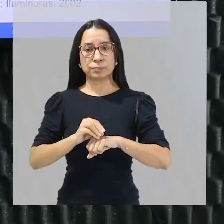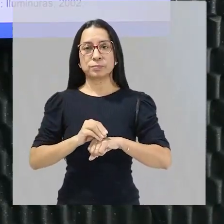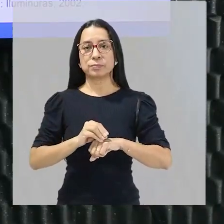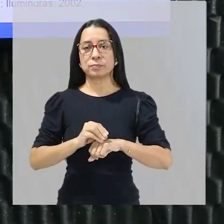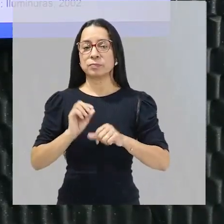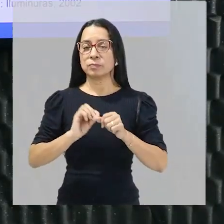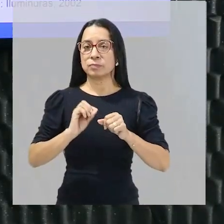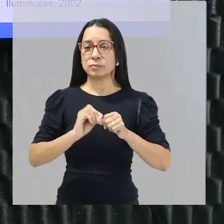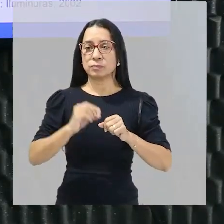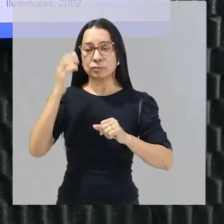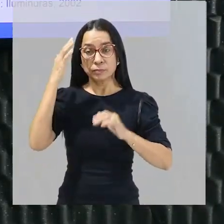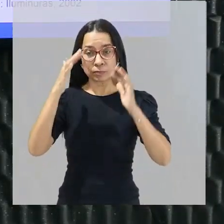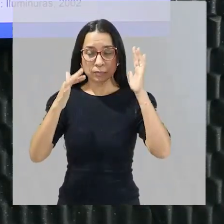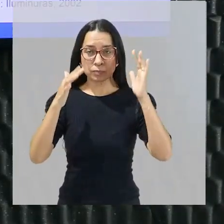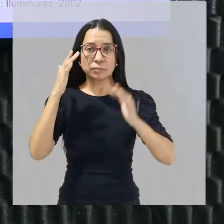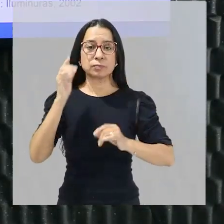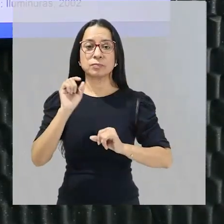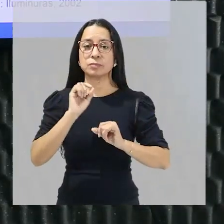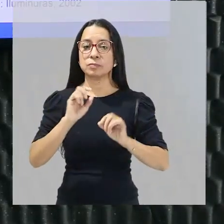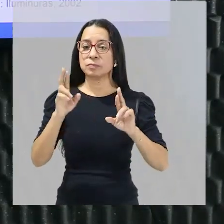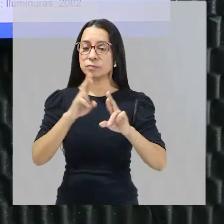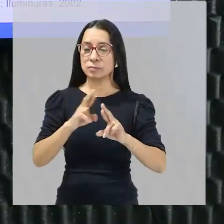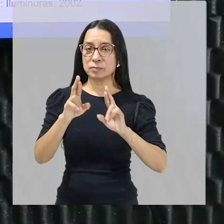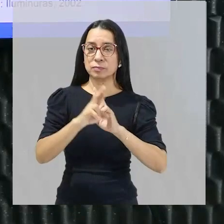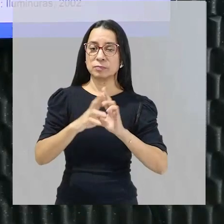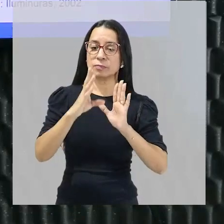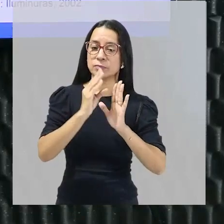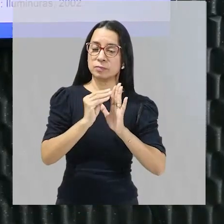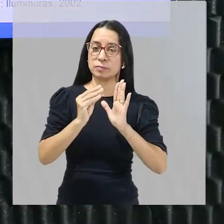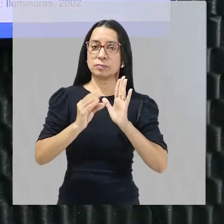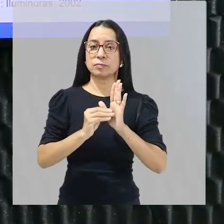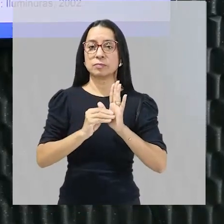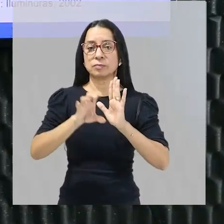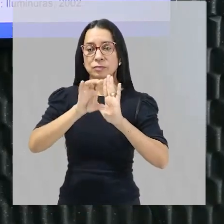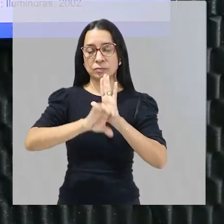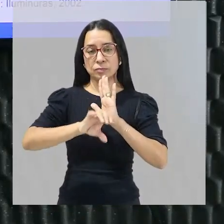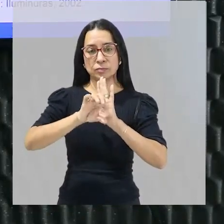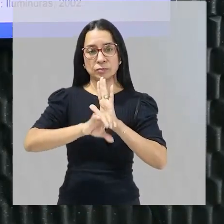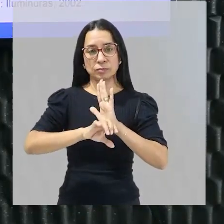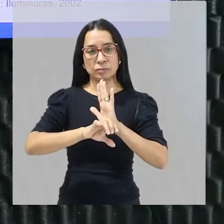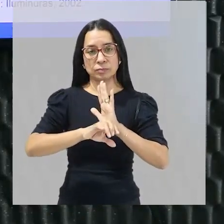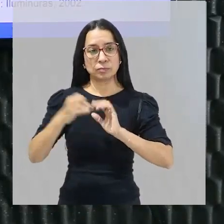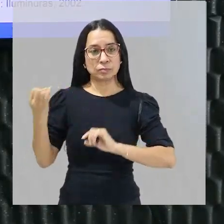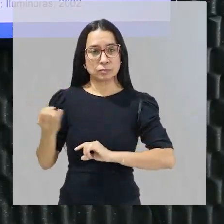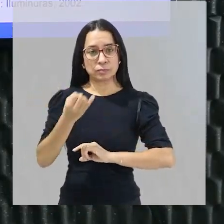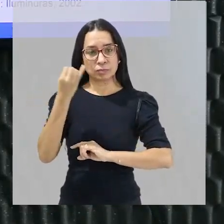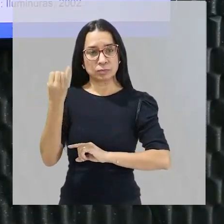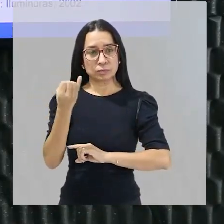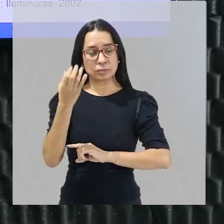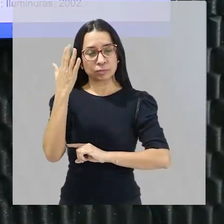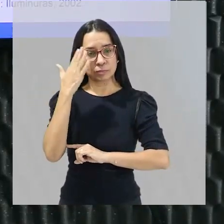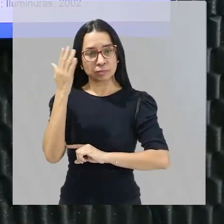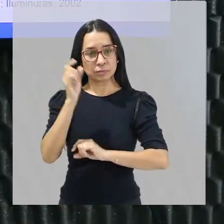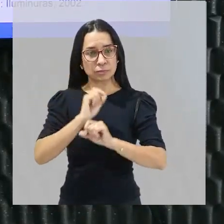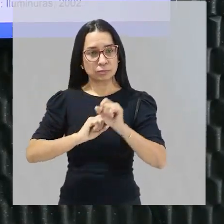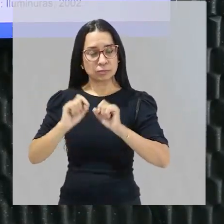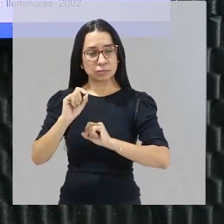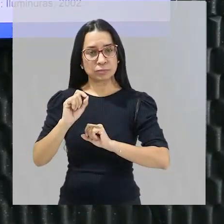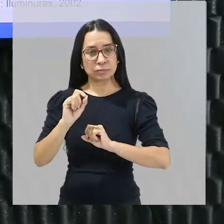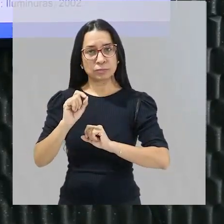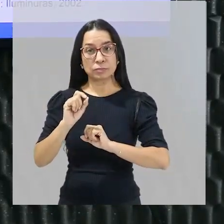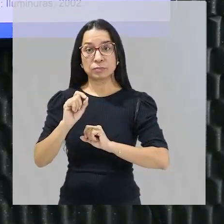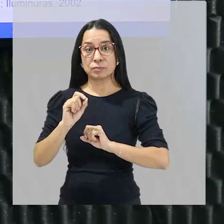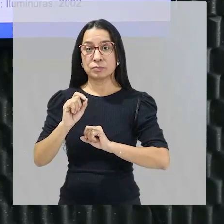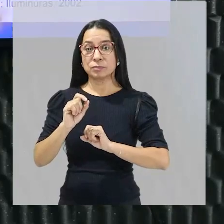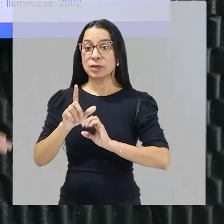reflexões sobre este conceito. É importante que a gente entenda que a indústria cultural tem uma lógica interessante. Indústria é para fabricar, no